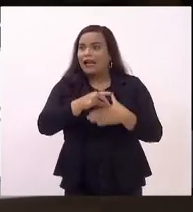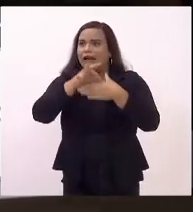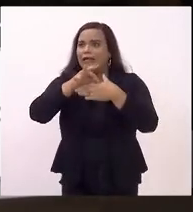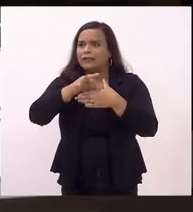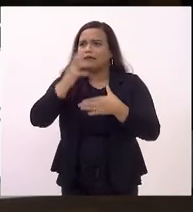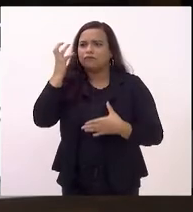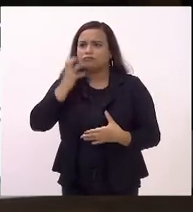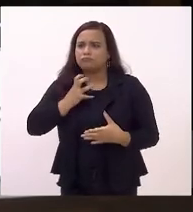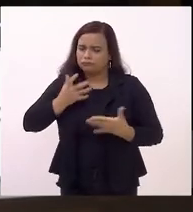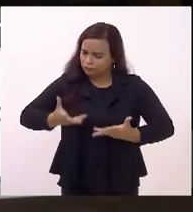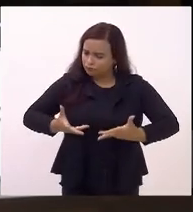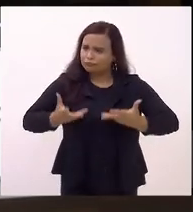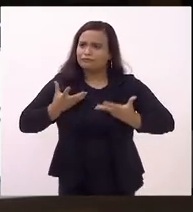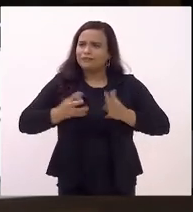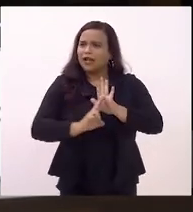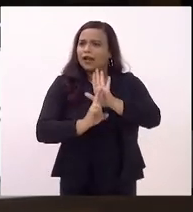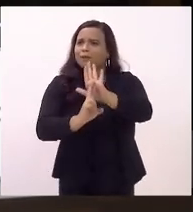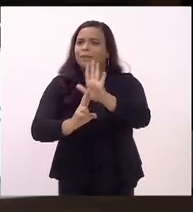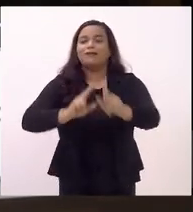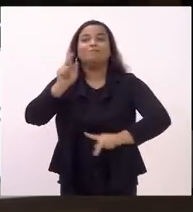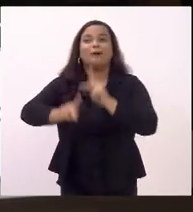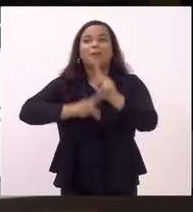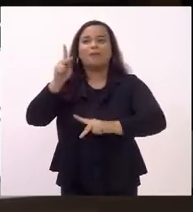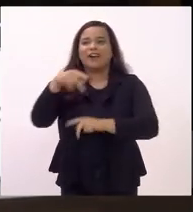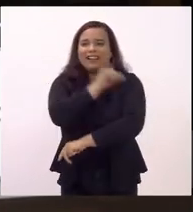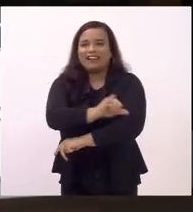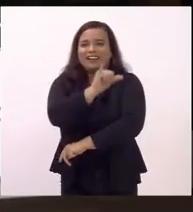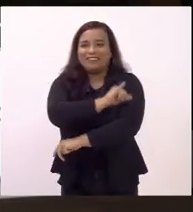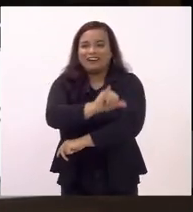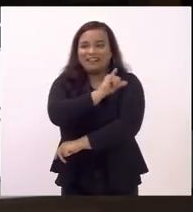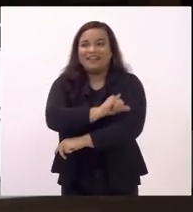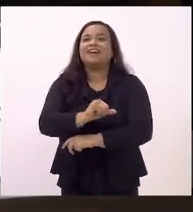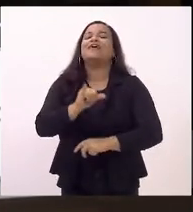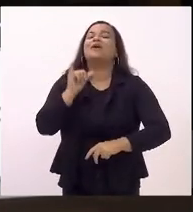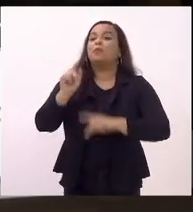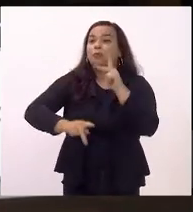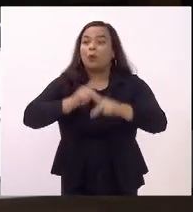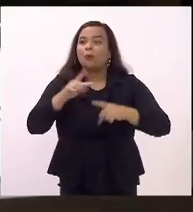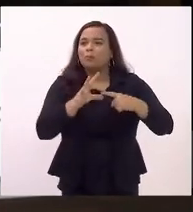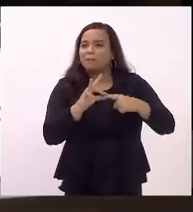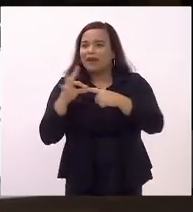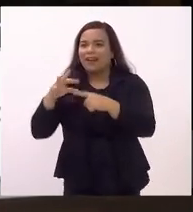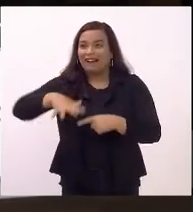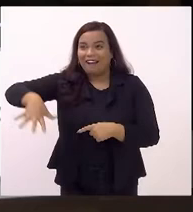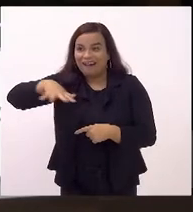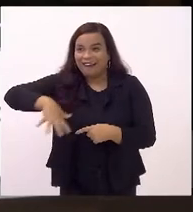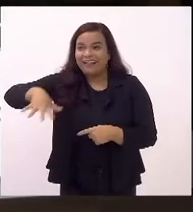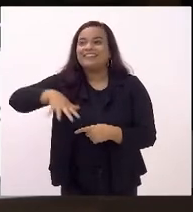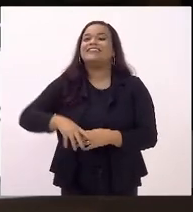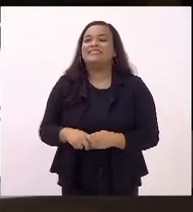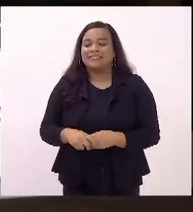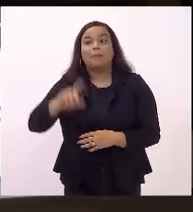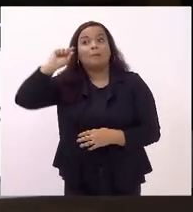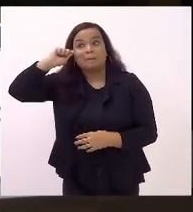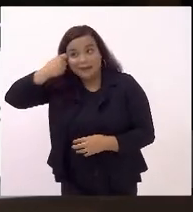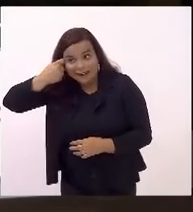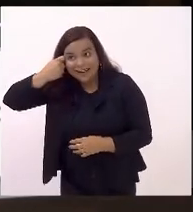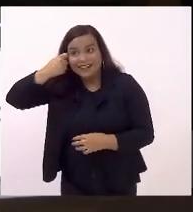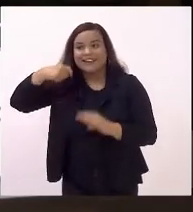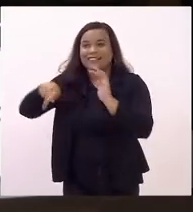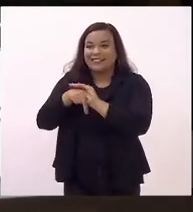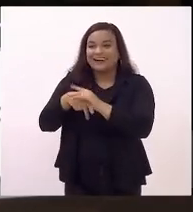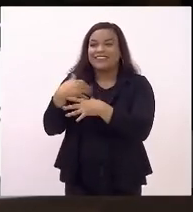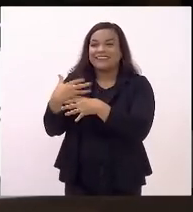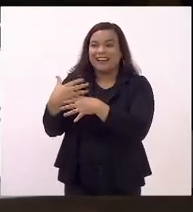vai representar toda a população do Rio de Janeiro, toda a população periférica, toda a população preta da cidade,